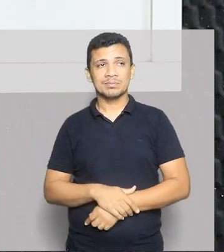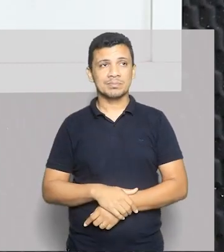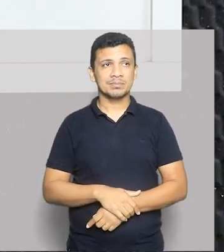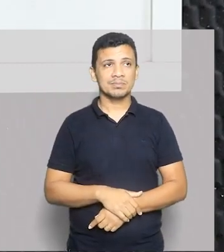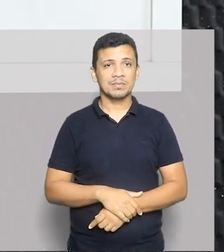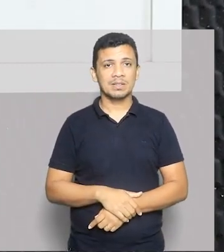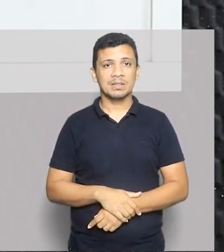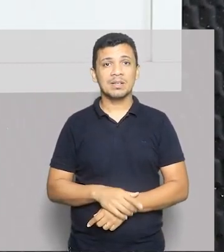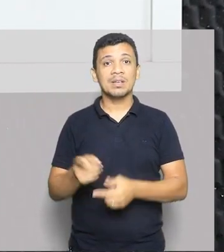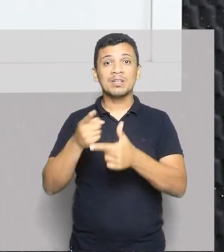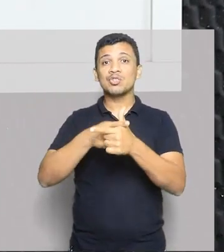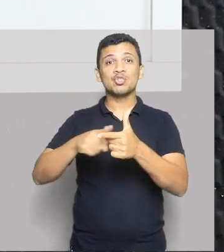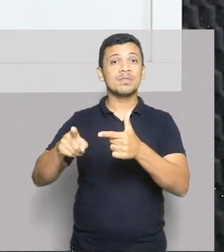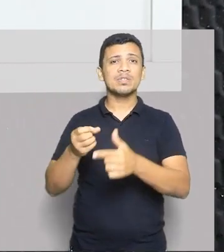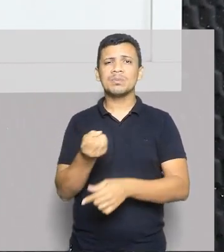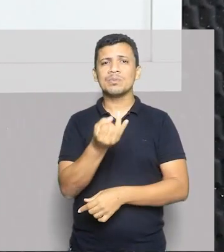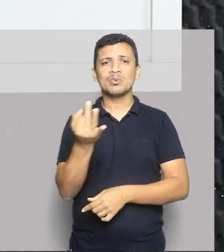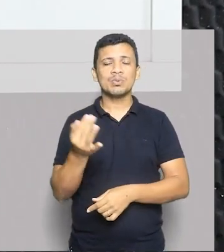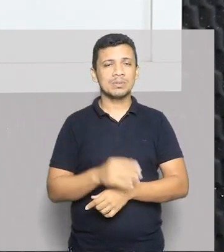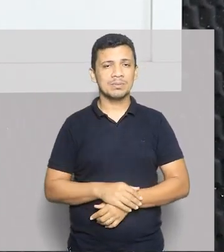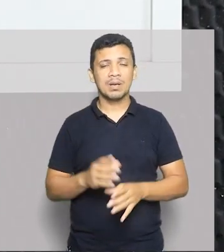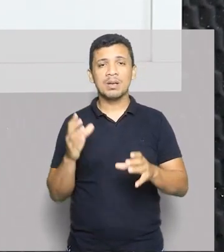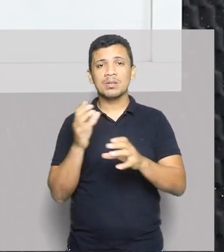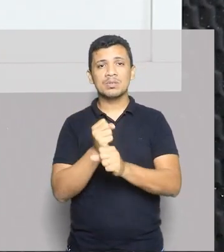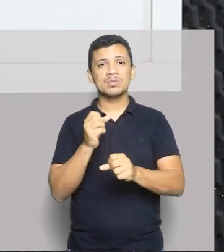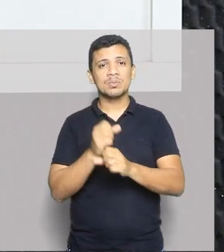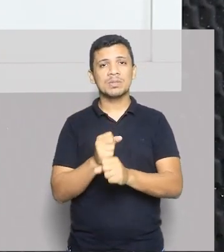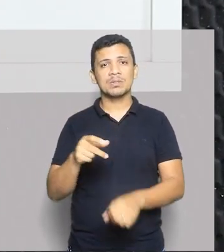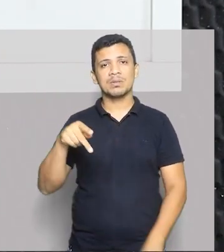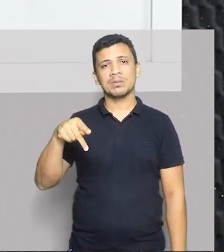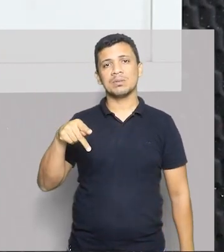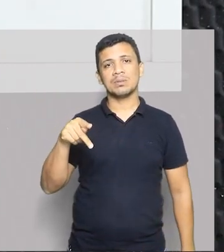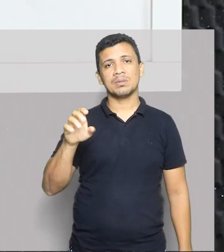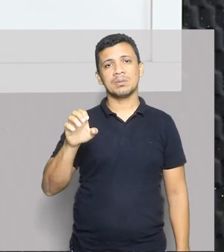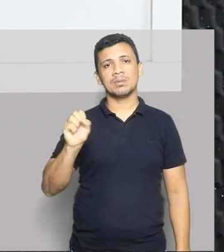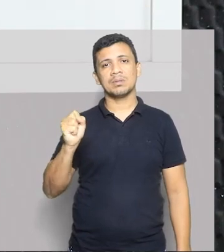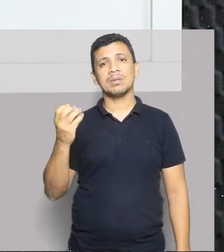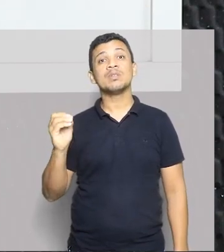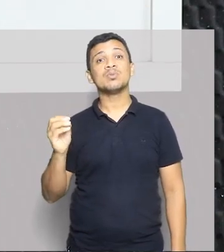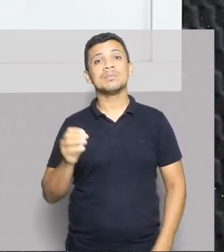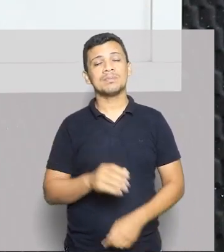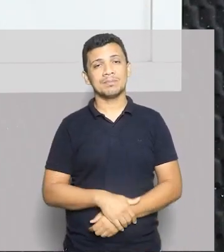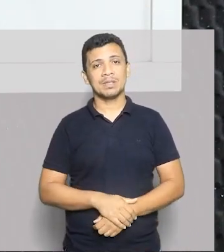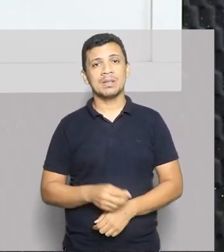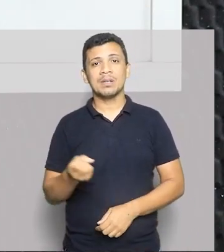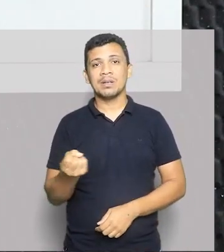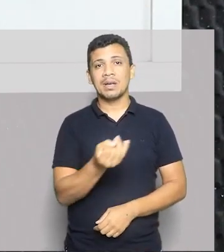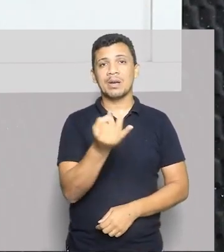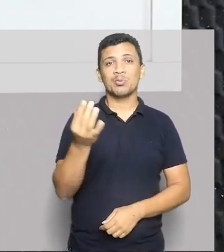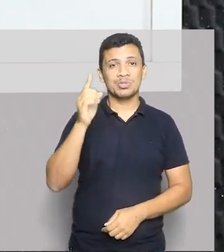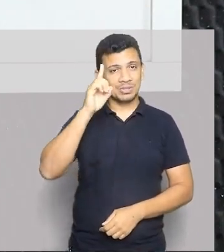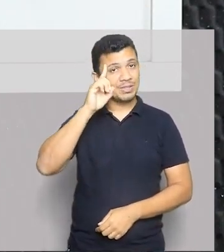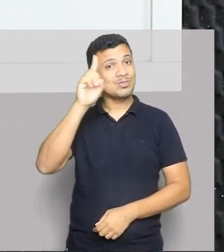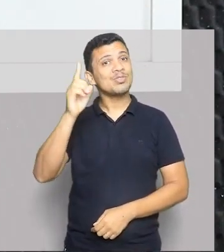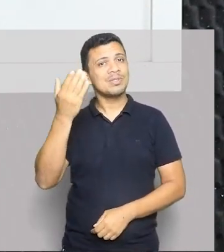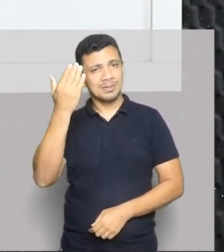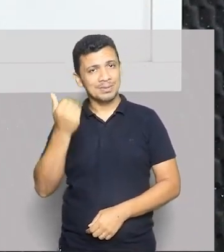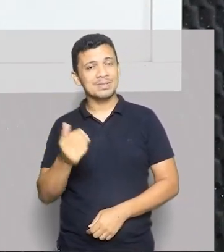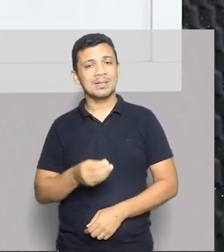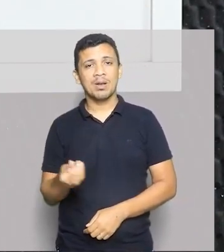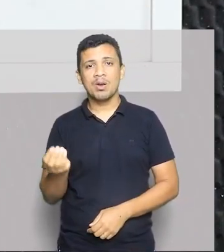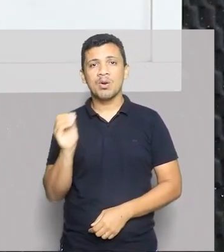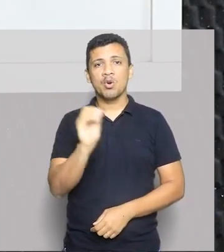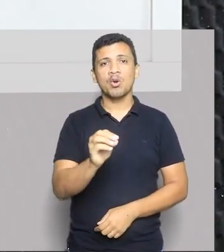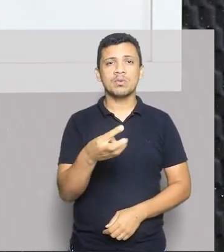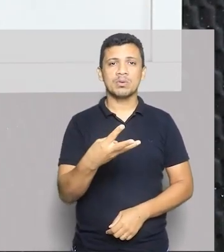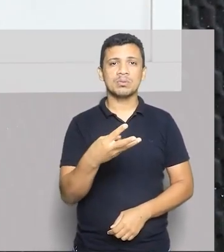aqui dividido por quem? Pelo somatório dos pesos. Como eu sei que o peso é a quantidade de dias, né? Eu já posso colocar